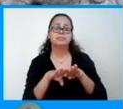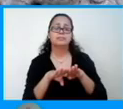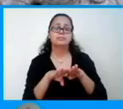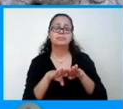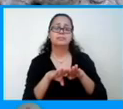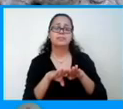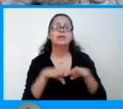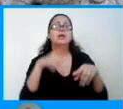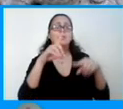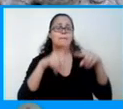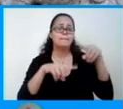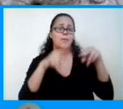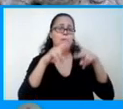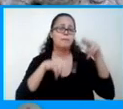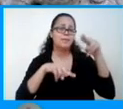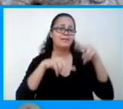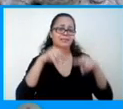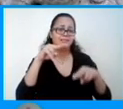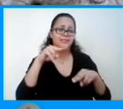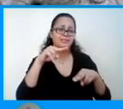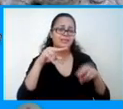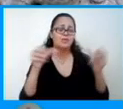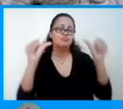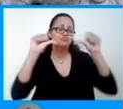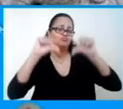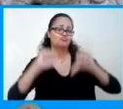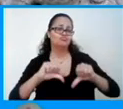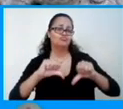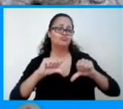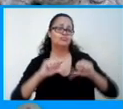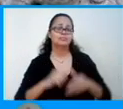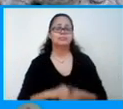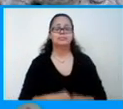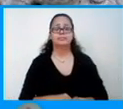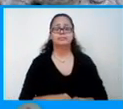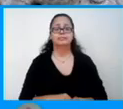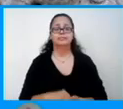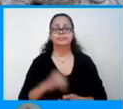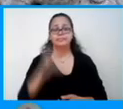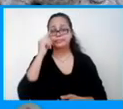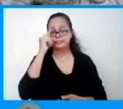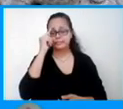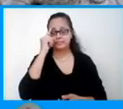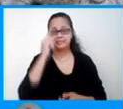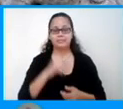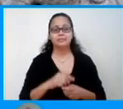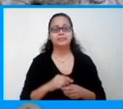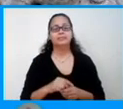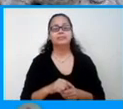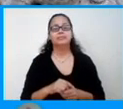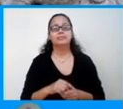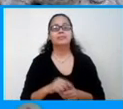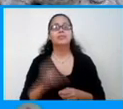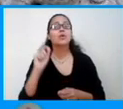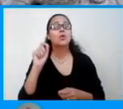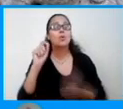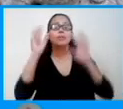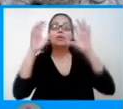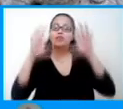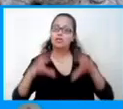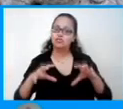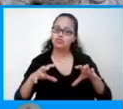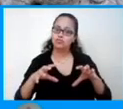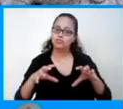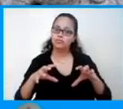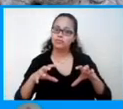tendo aí o seu material também prejudicado aí em razão da chuva ácida. A formação da chuva ácida. Os materiais